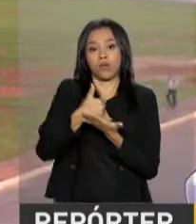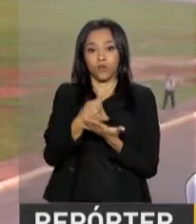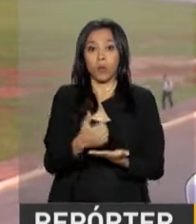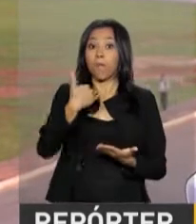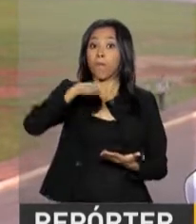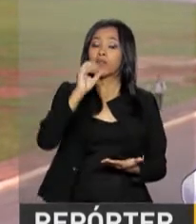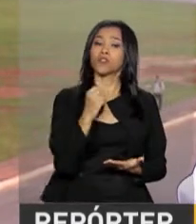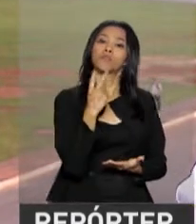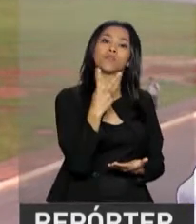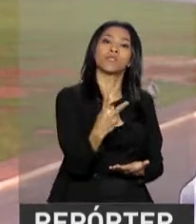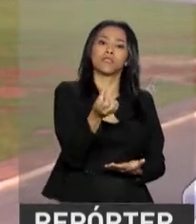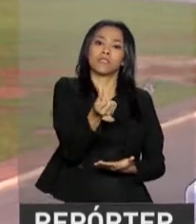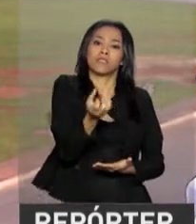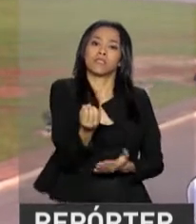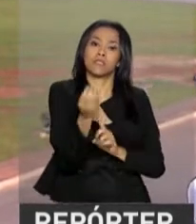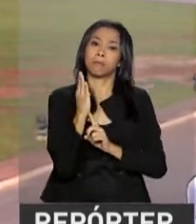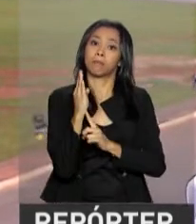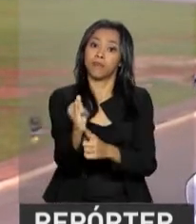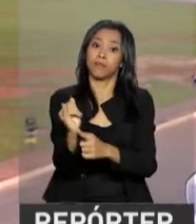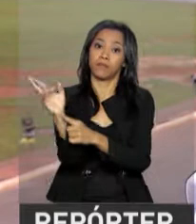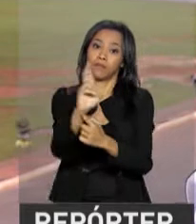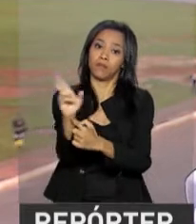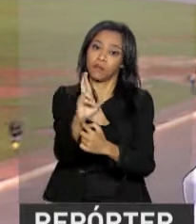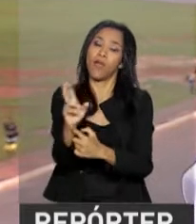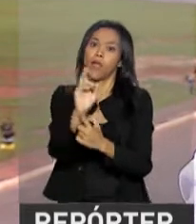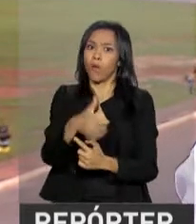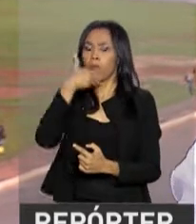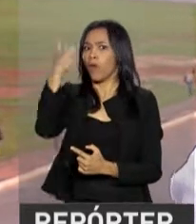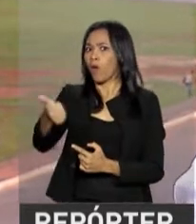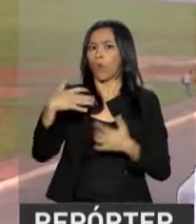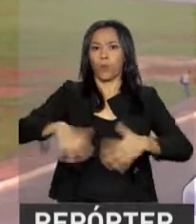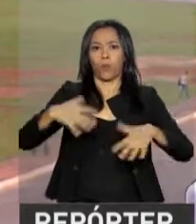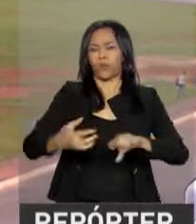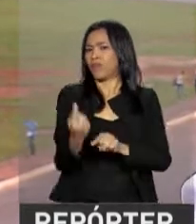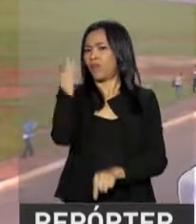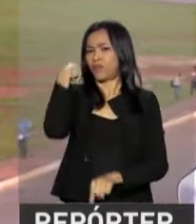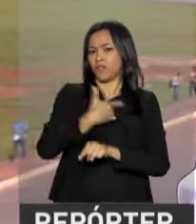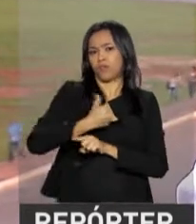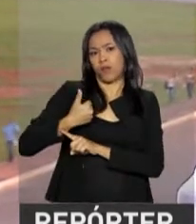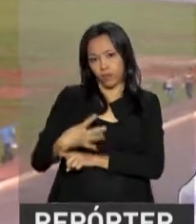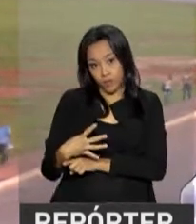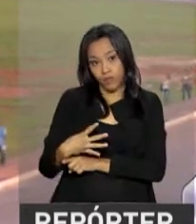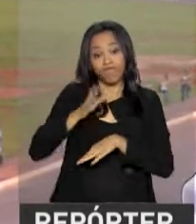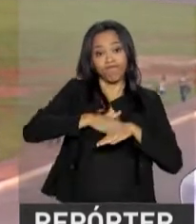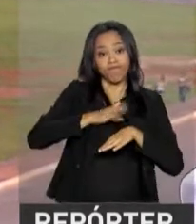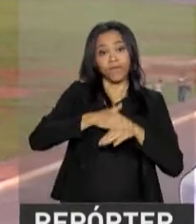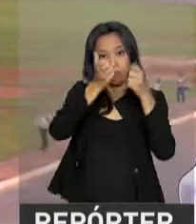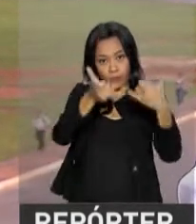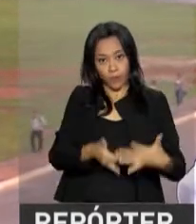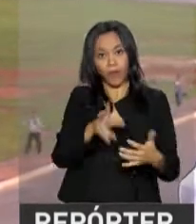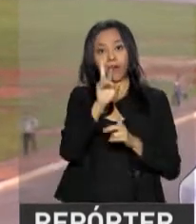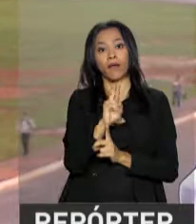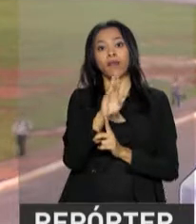260 bilhões de reais o melhor resultado para o período desde 2000 e 14 segundo a receita federal os